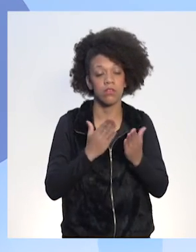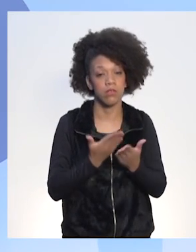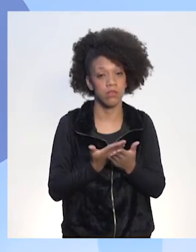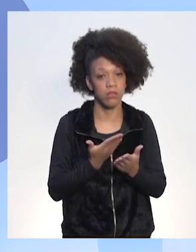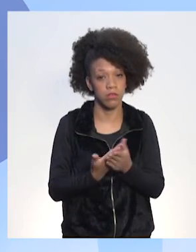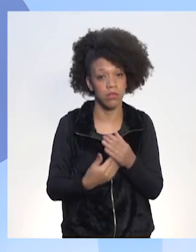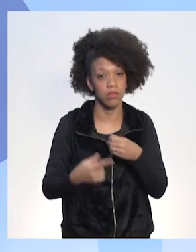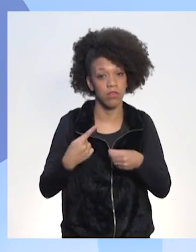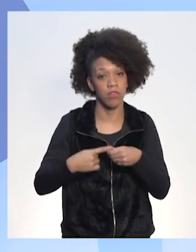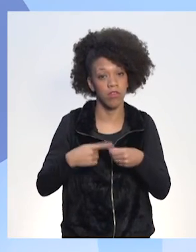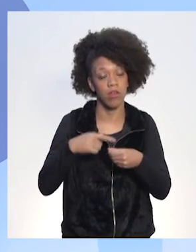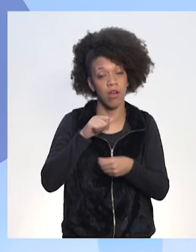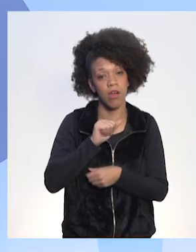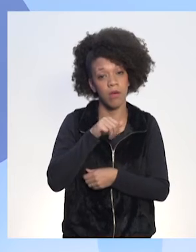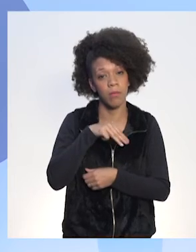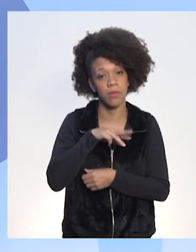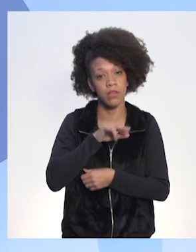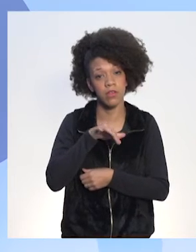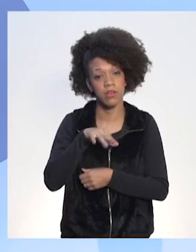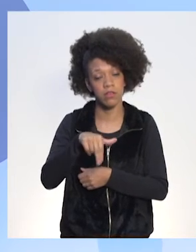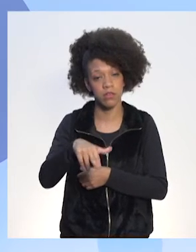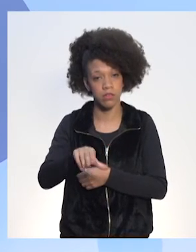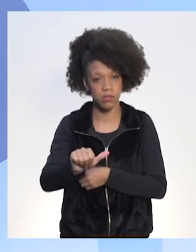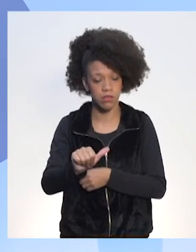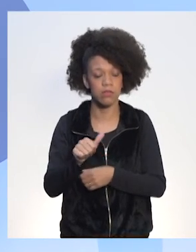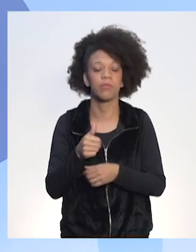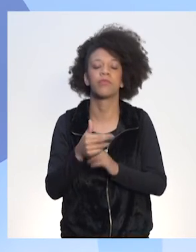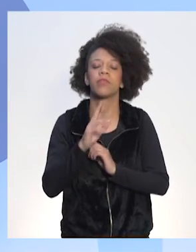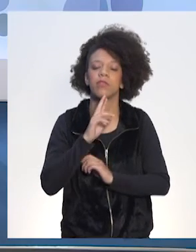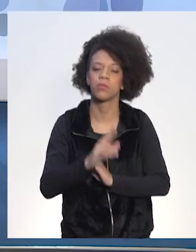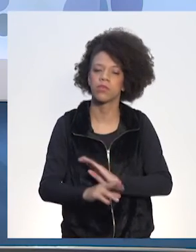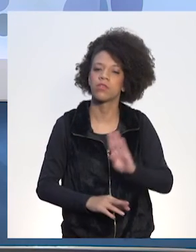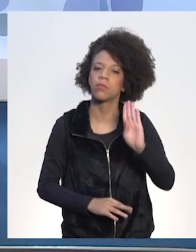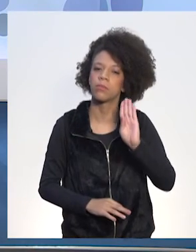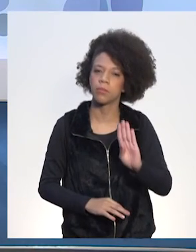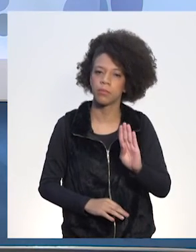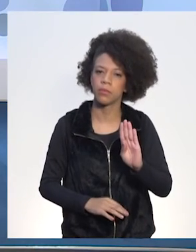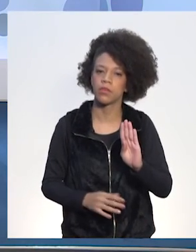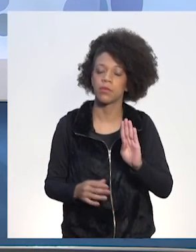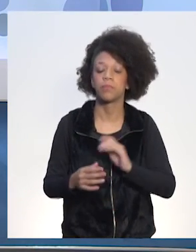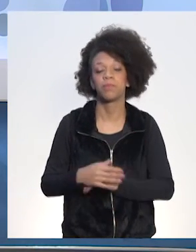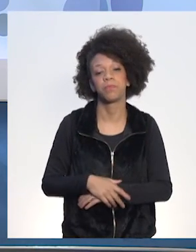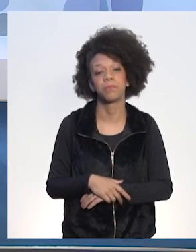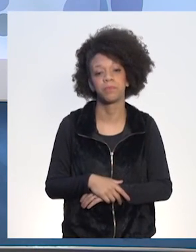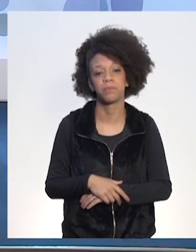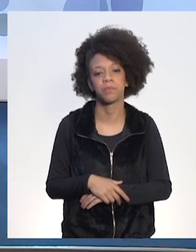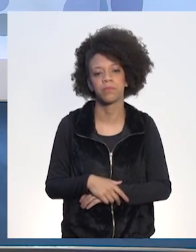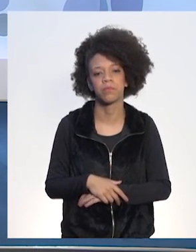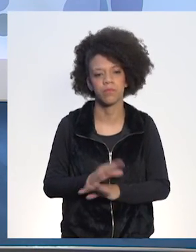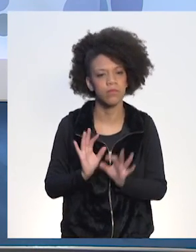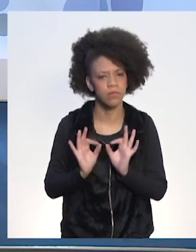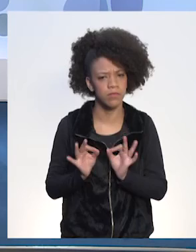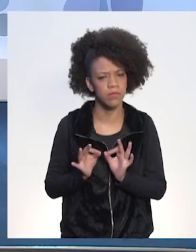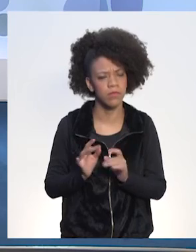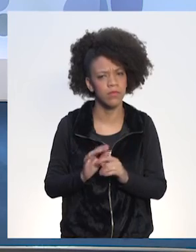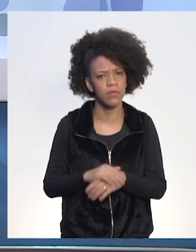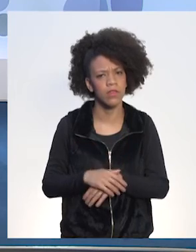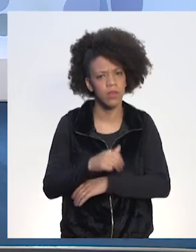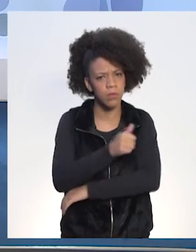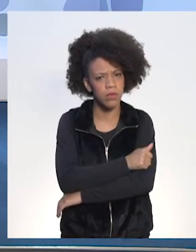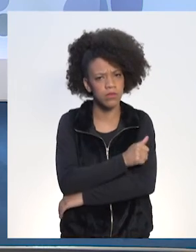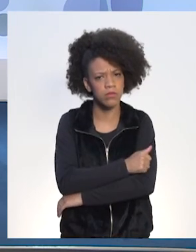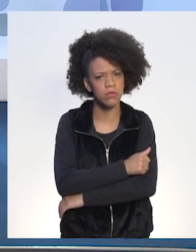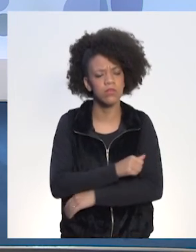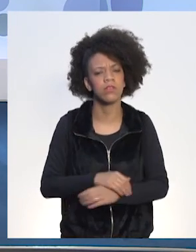lá de Americana, tá? E ela coloca B igual a 5, tudo bem? Os alunos da Escola Almeida